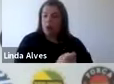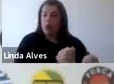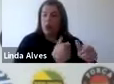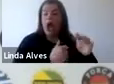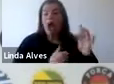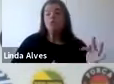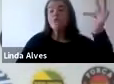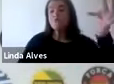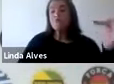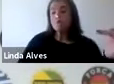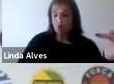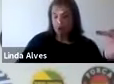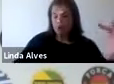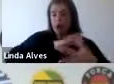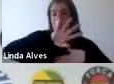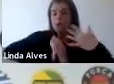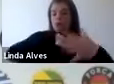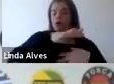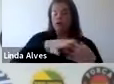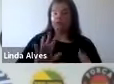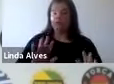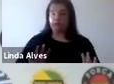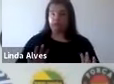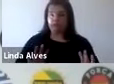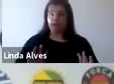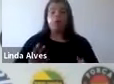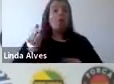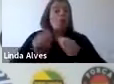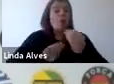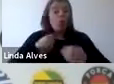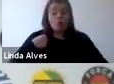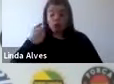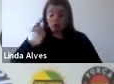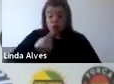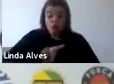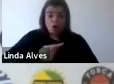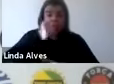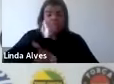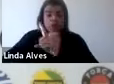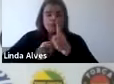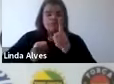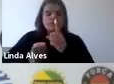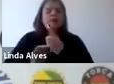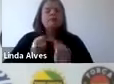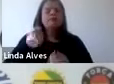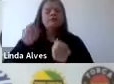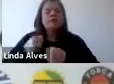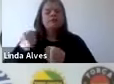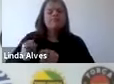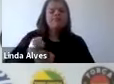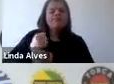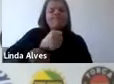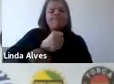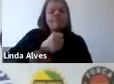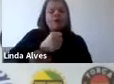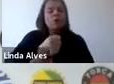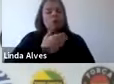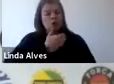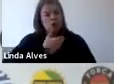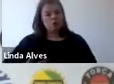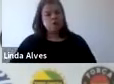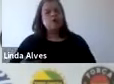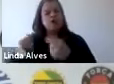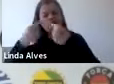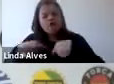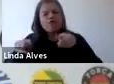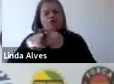fazer esse imbróglio todo. Como é que nós aqui, sociedade civil organizada, podemos fazer para pressionar para que volte o foco para o